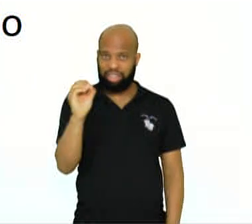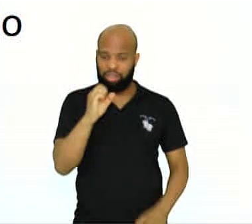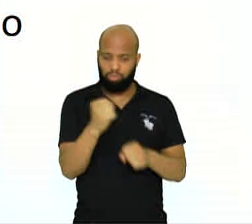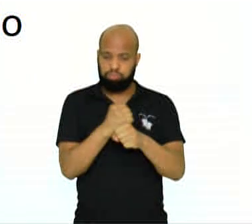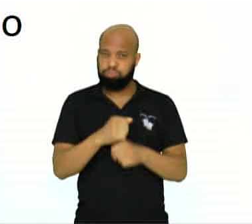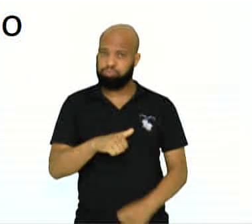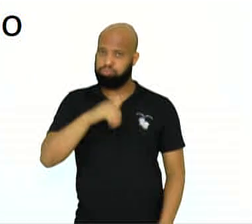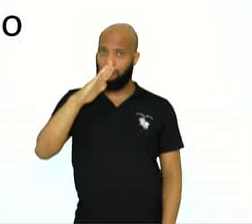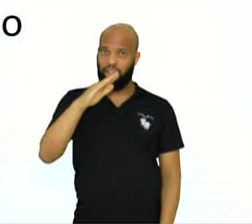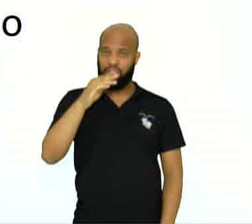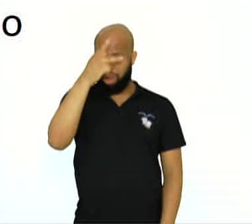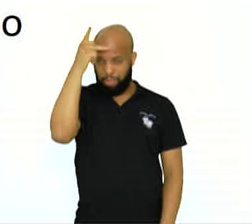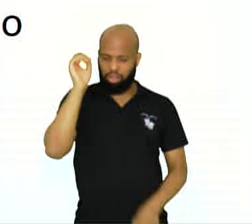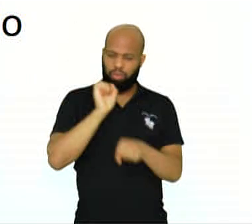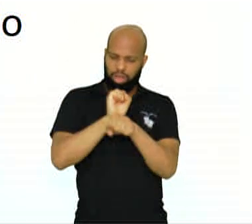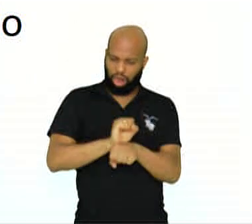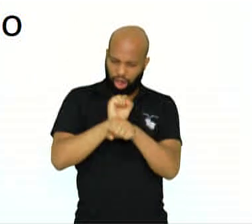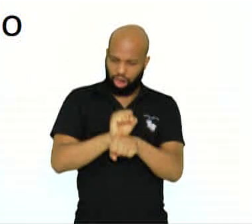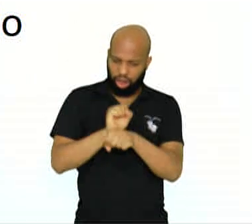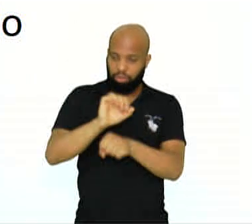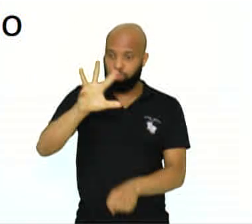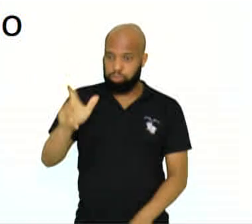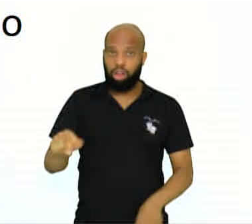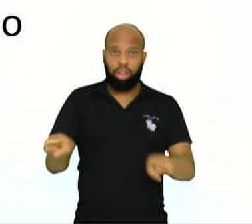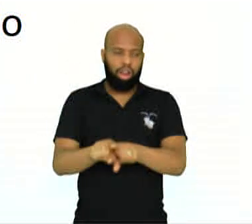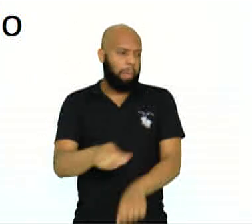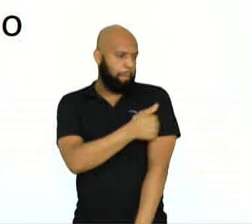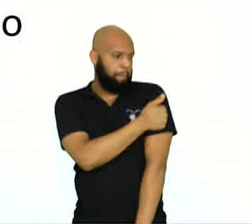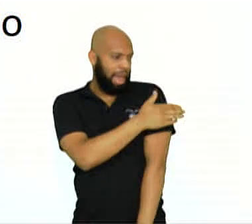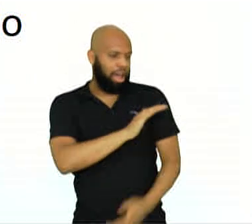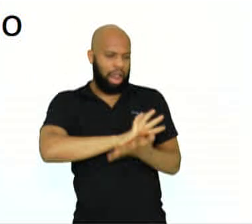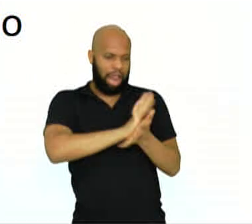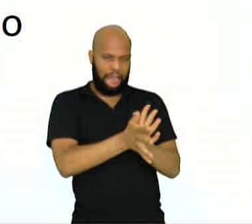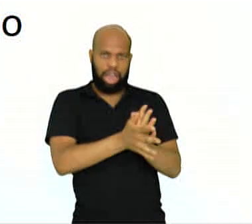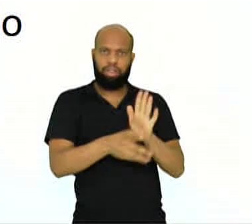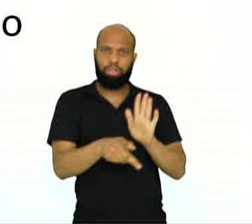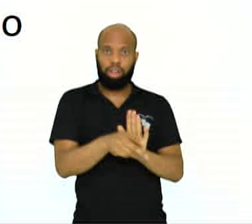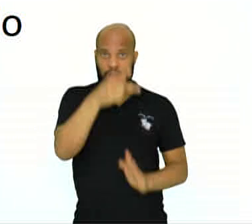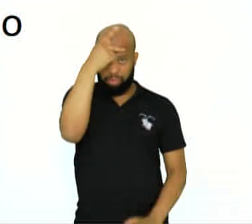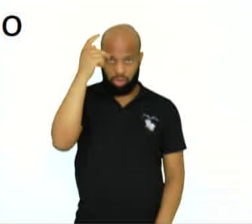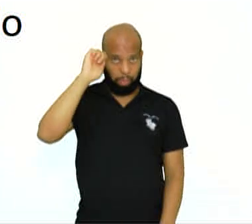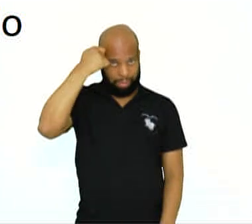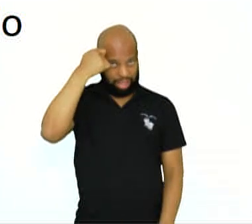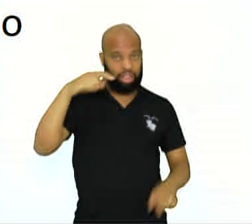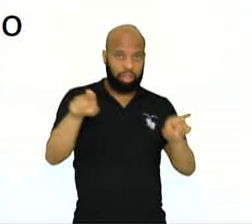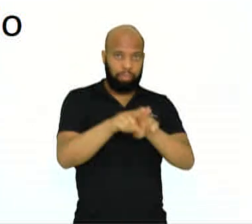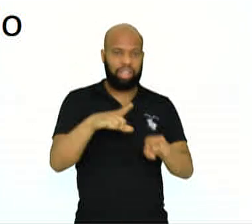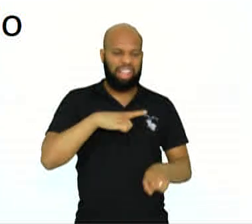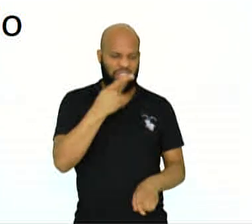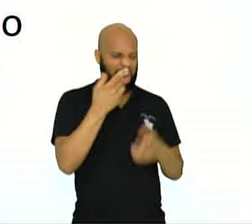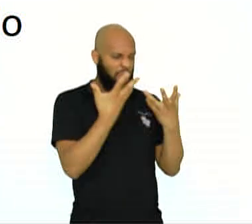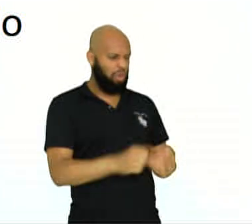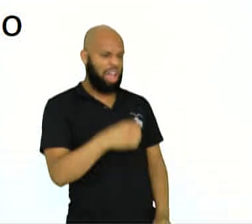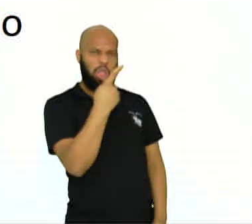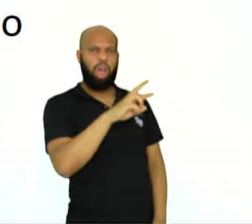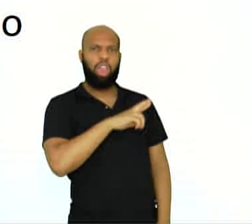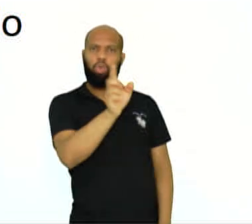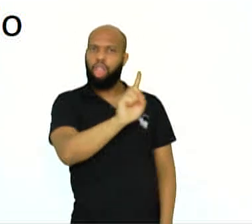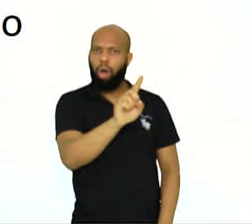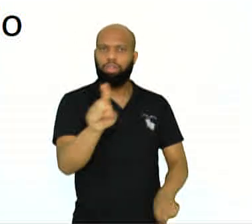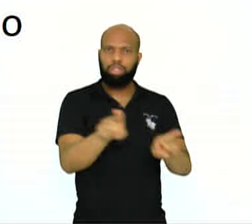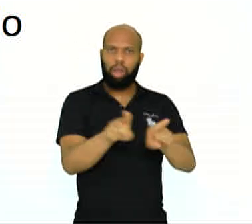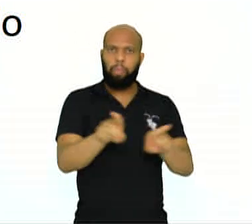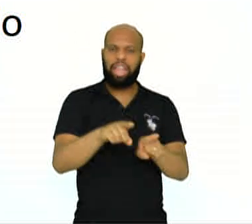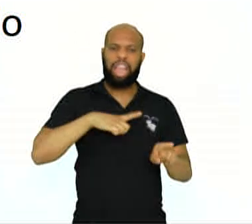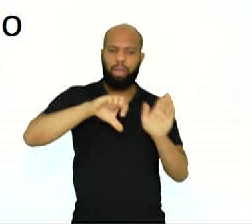dos povos africanos e o preconceito racial trouxeram também a intolerância religiosa e a criminalização de